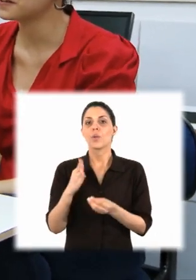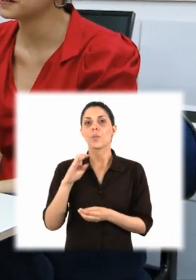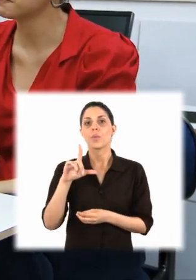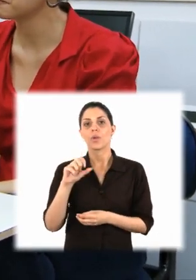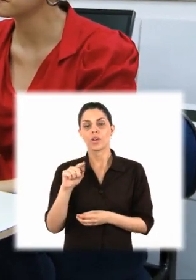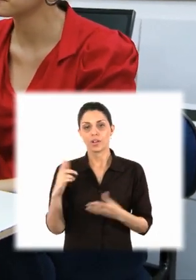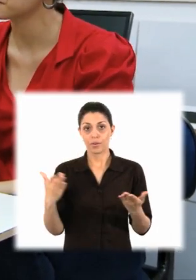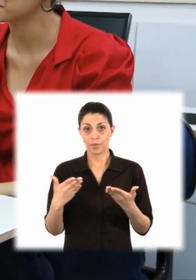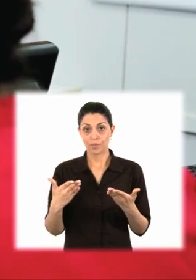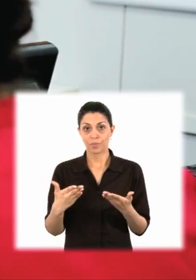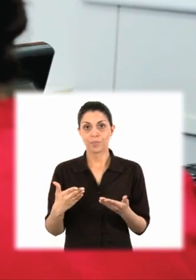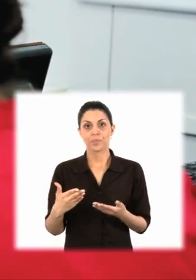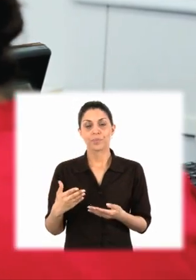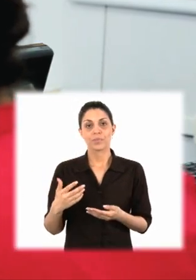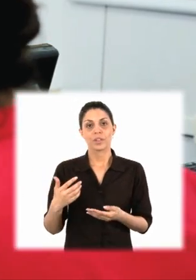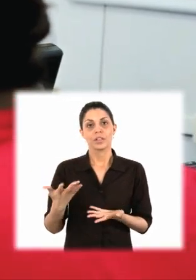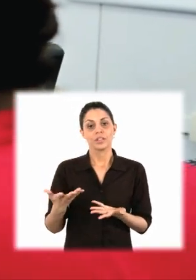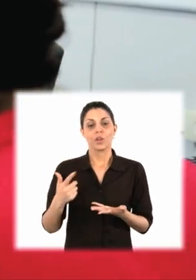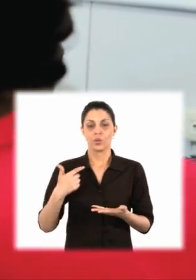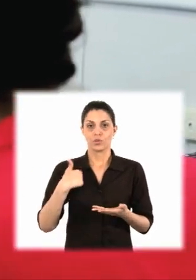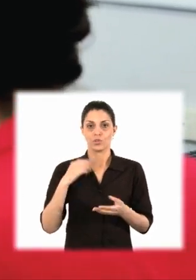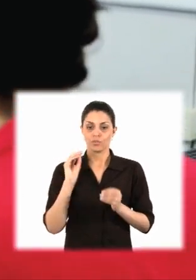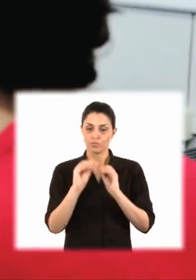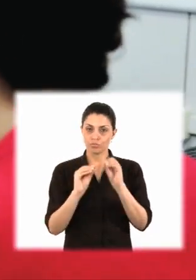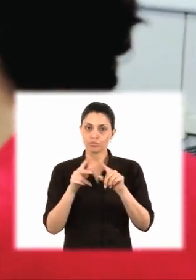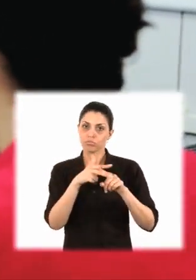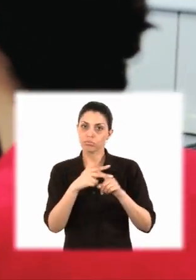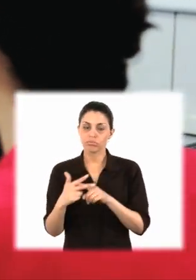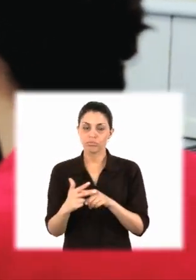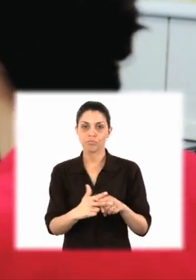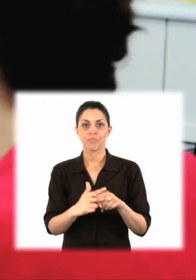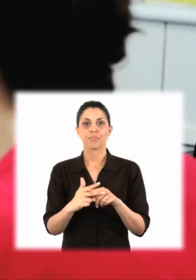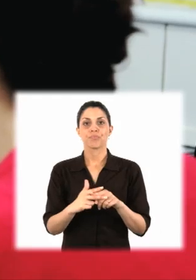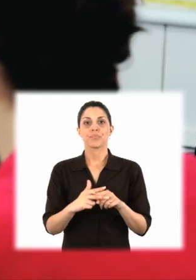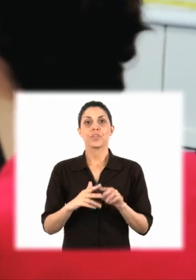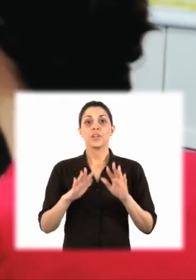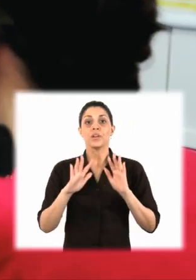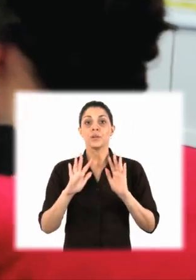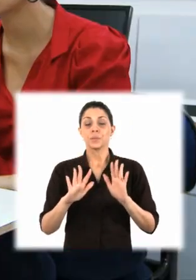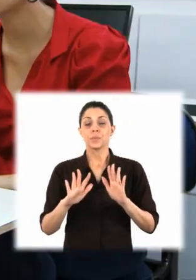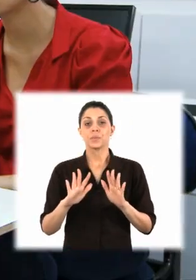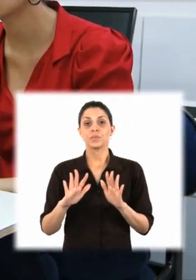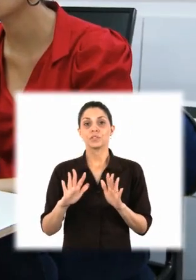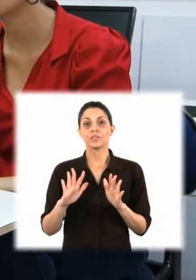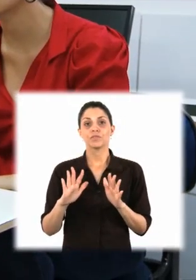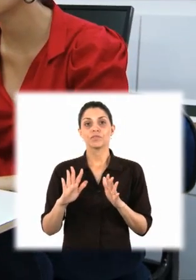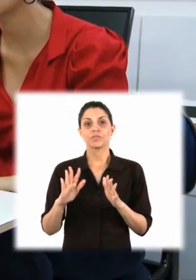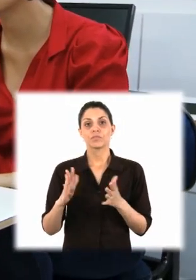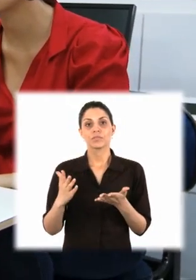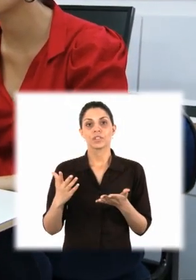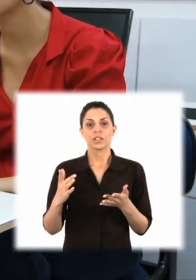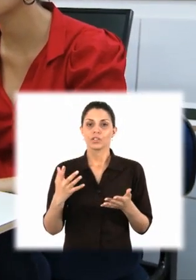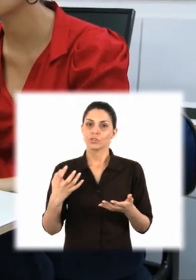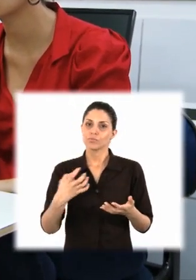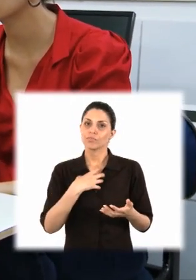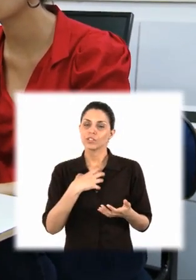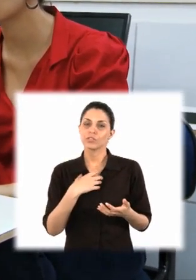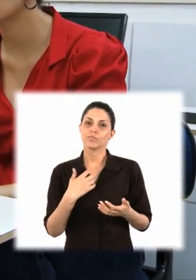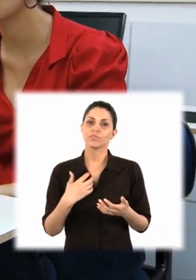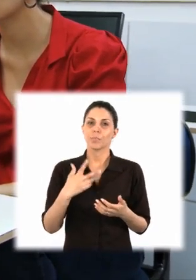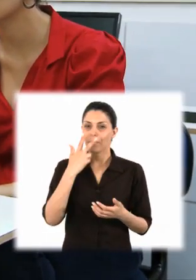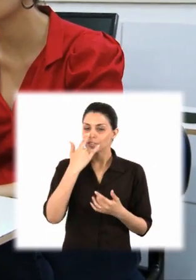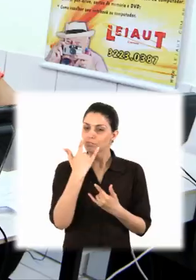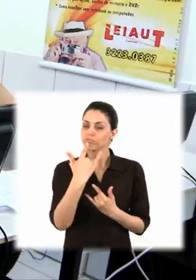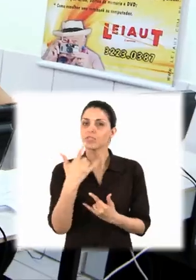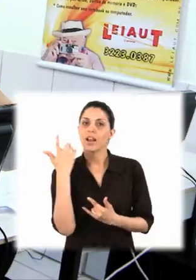blog agora? Tava fazendo algumas atualizaçõezinhas, mas eu tô fazendo o possível para poder ficar bem legal